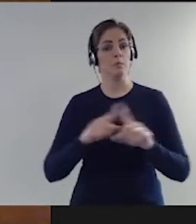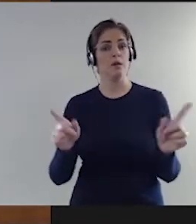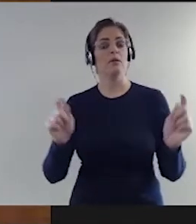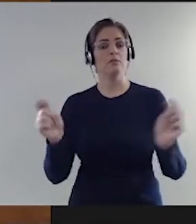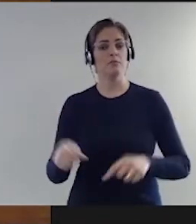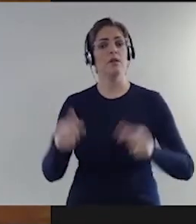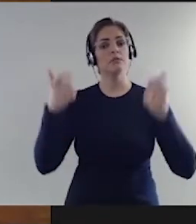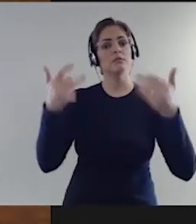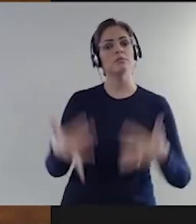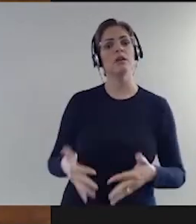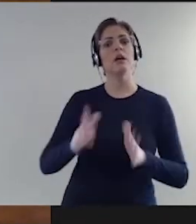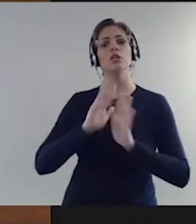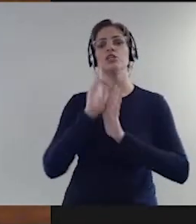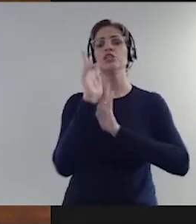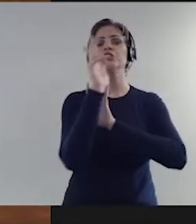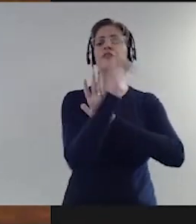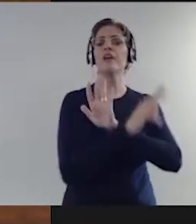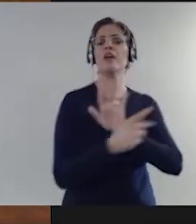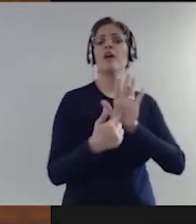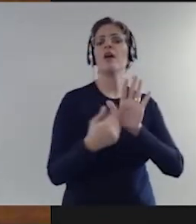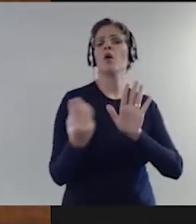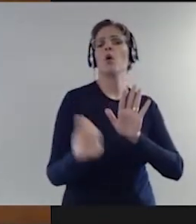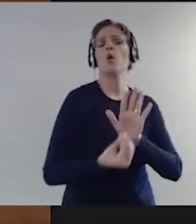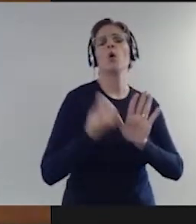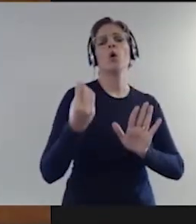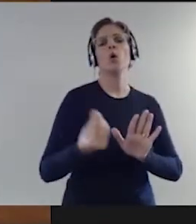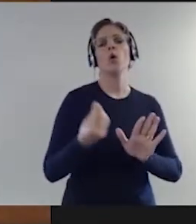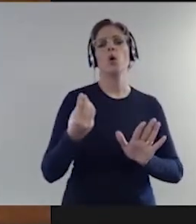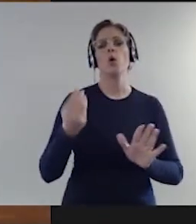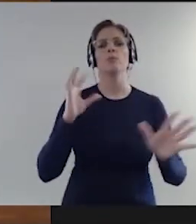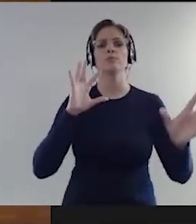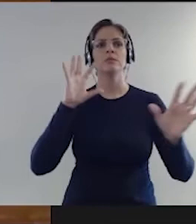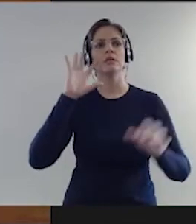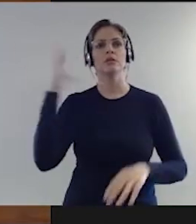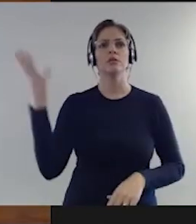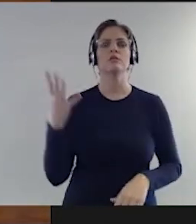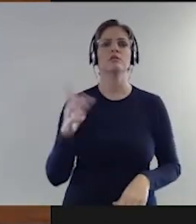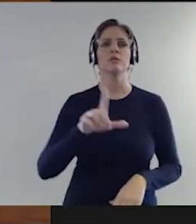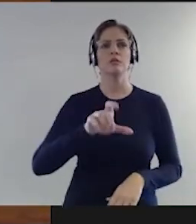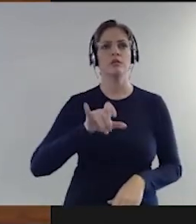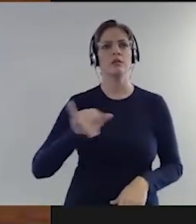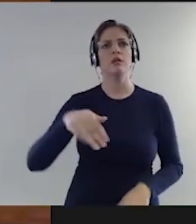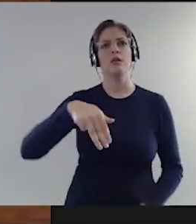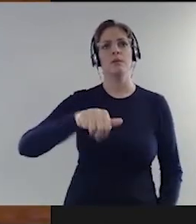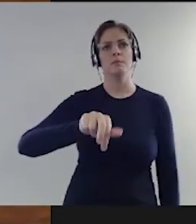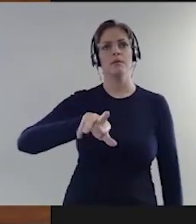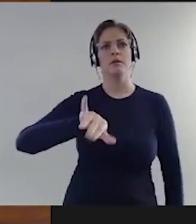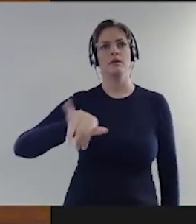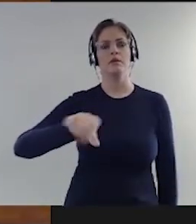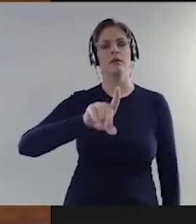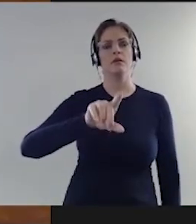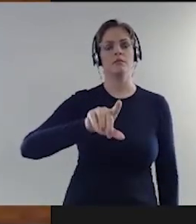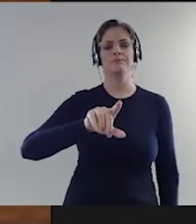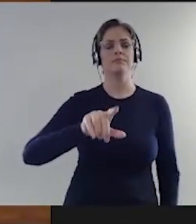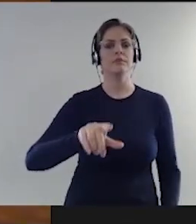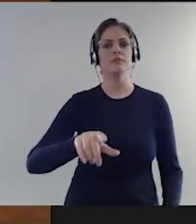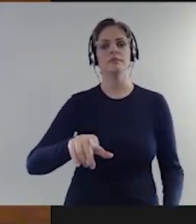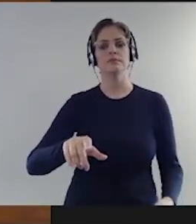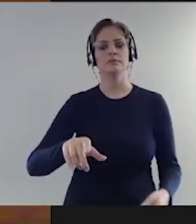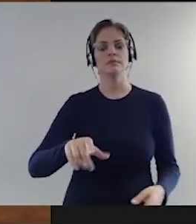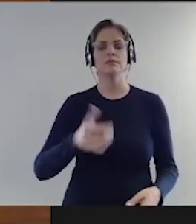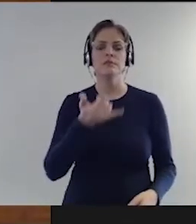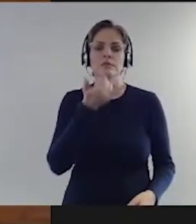diferentes fórmulas para tratar da pandemia da Covid-19 nas relações contratuais. Mas há